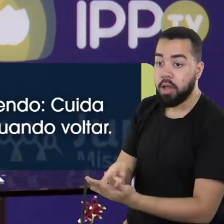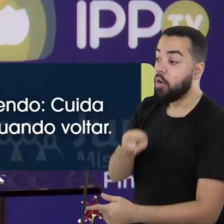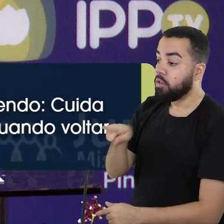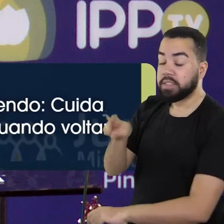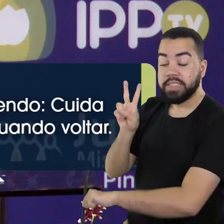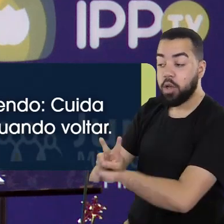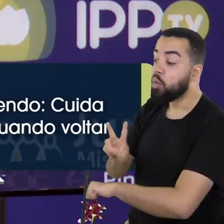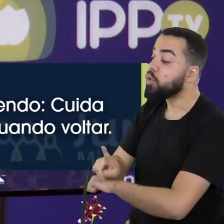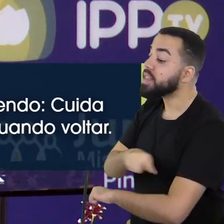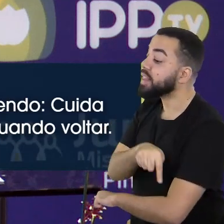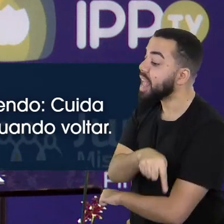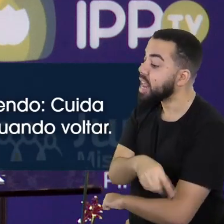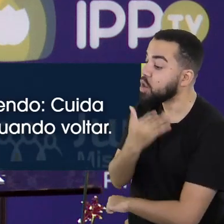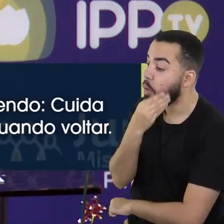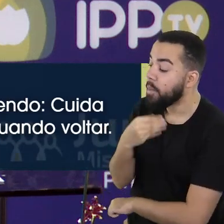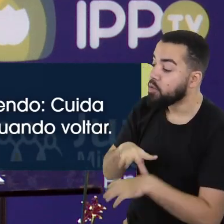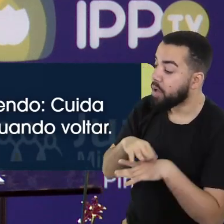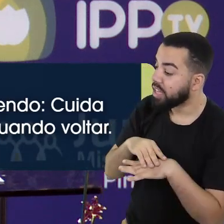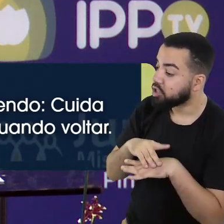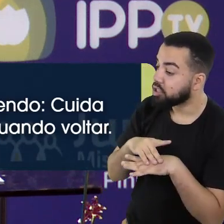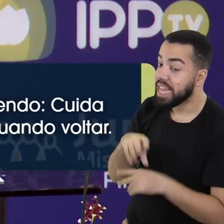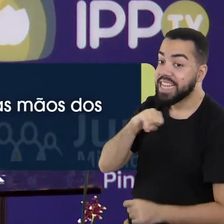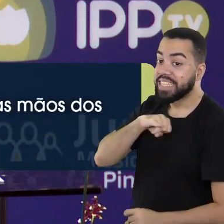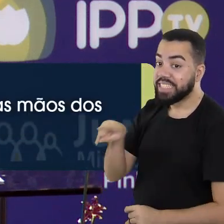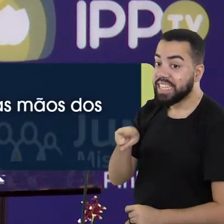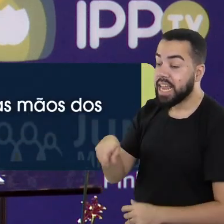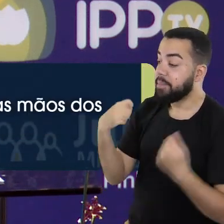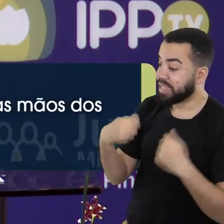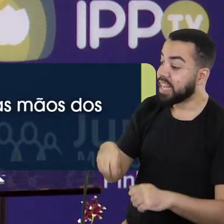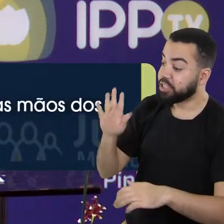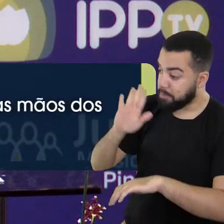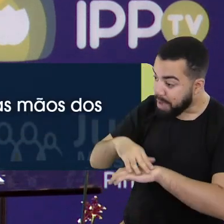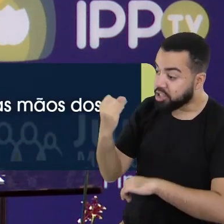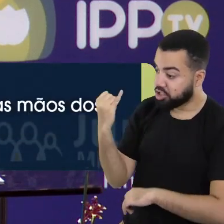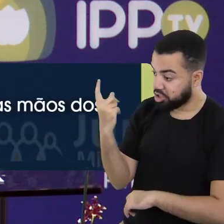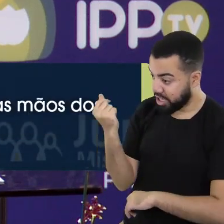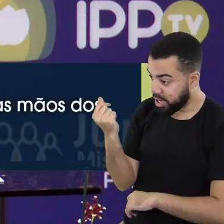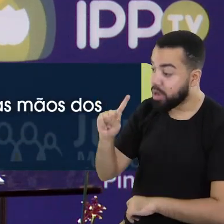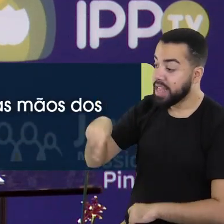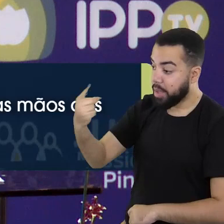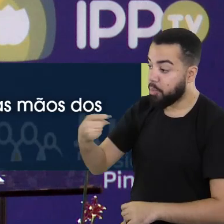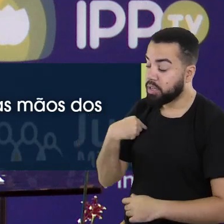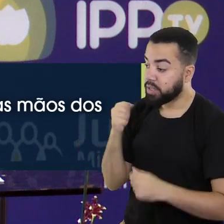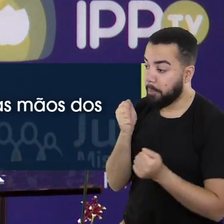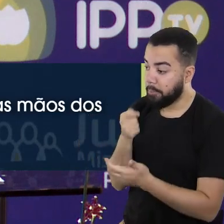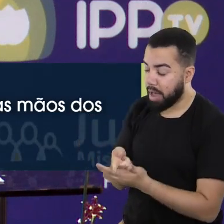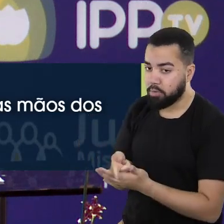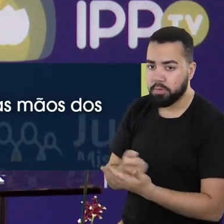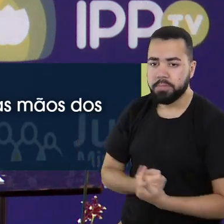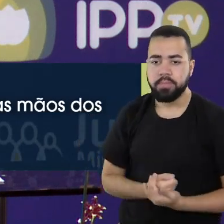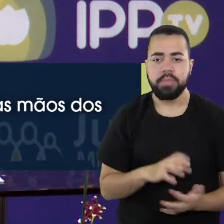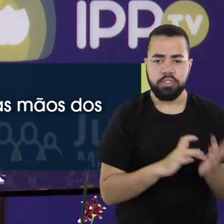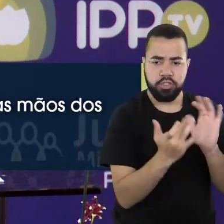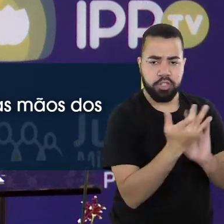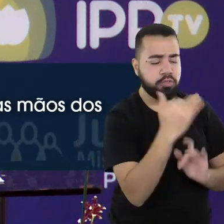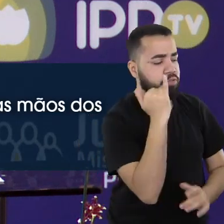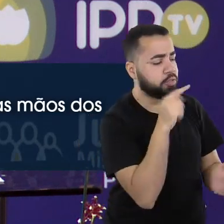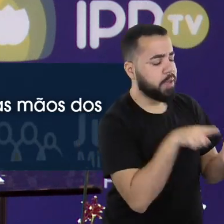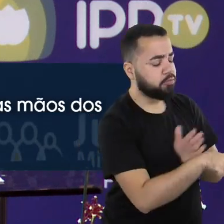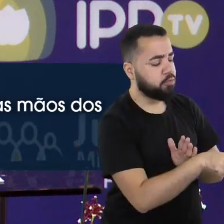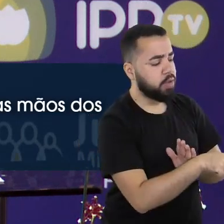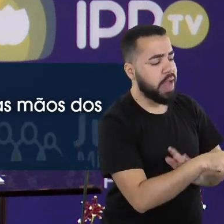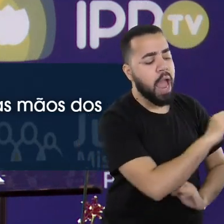coisa gastares a mais, eu te indenizarei quando voltar. Qual desses 3 parece ter sido próximo do